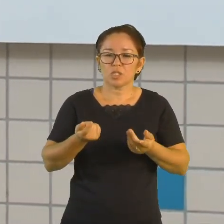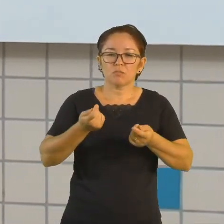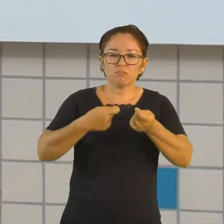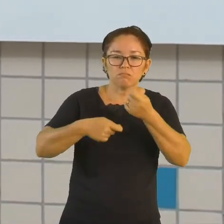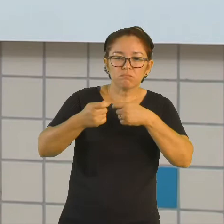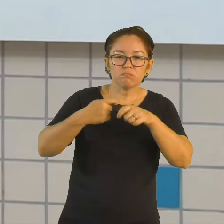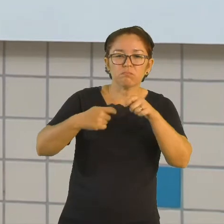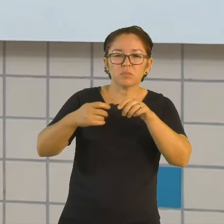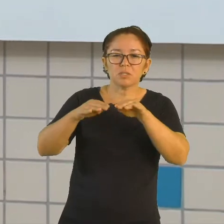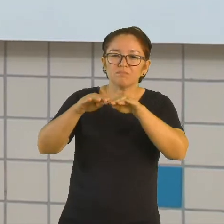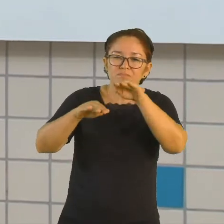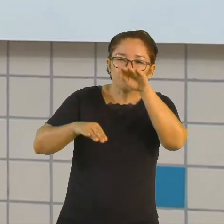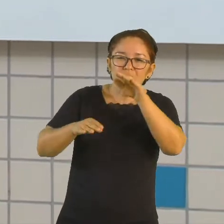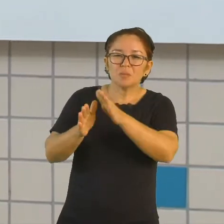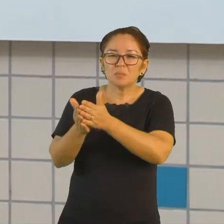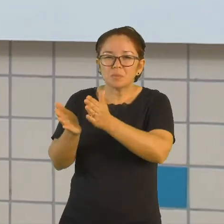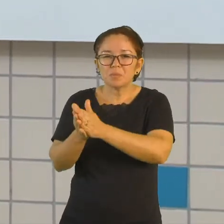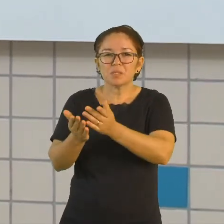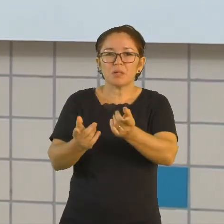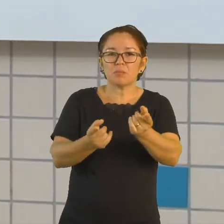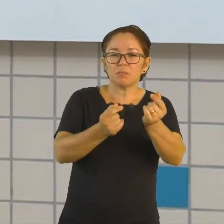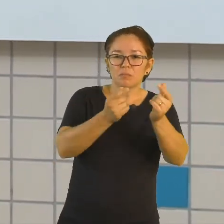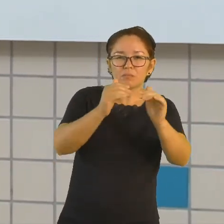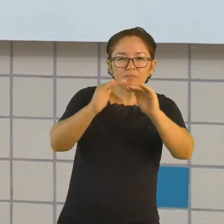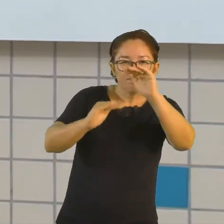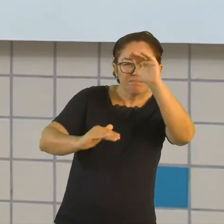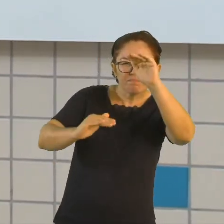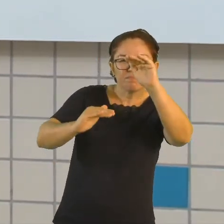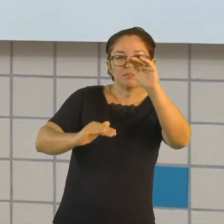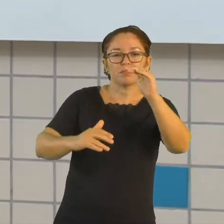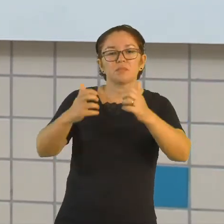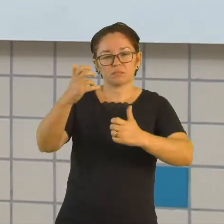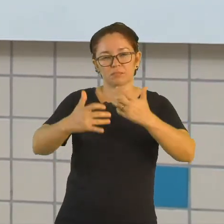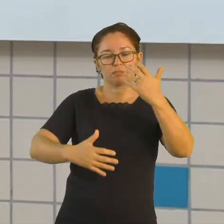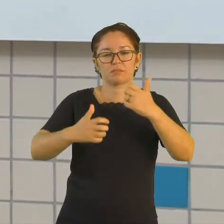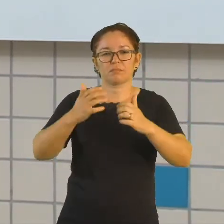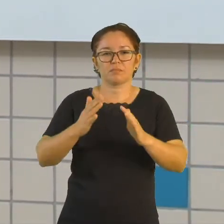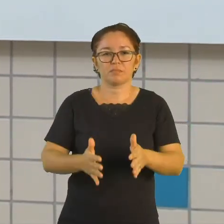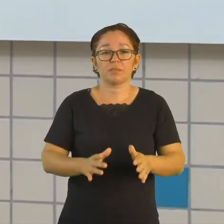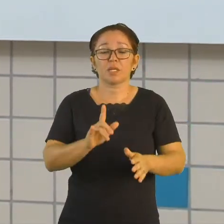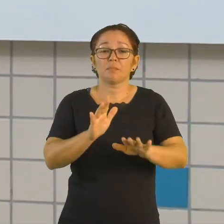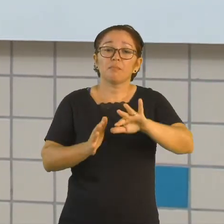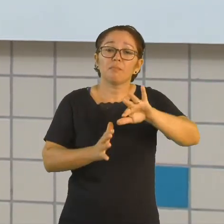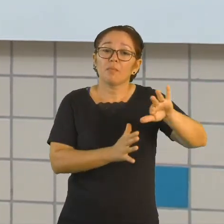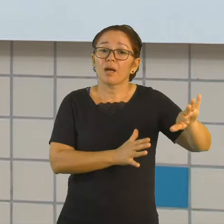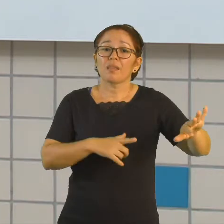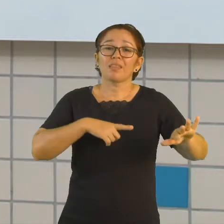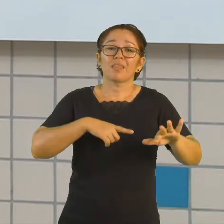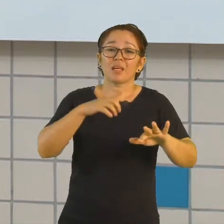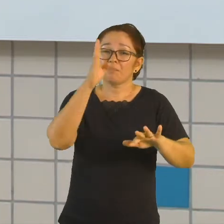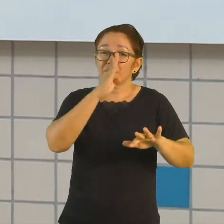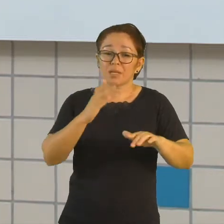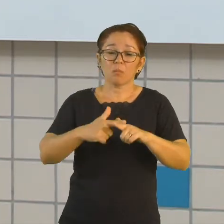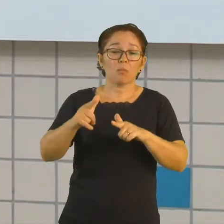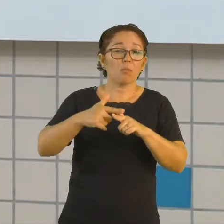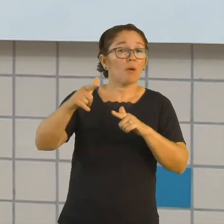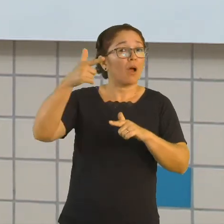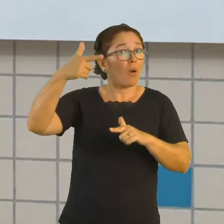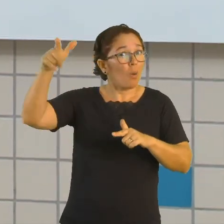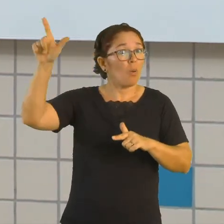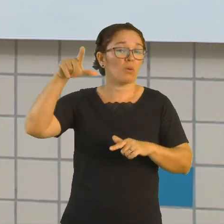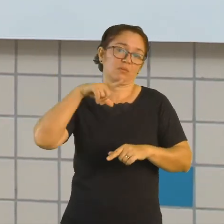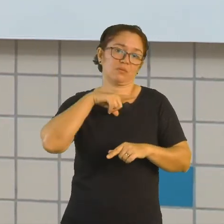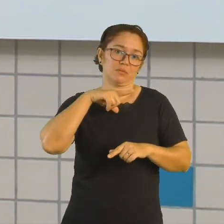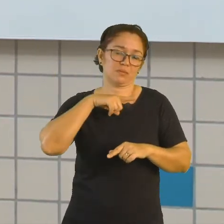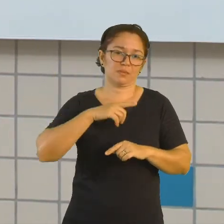um outro problema que afeta o Brasil também, que são um outro assunto